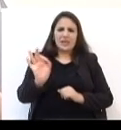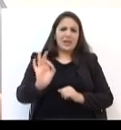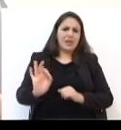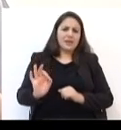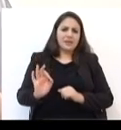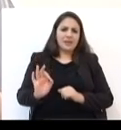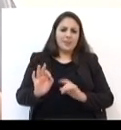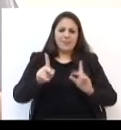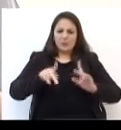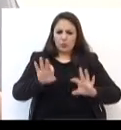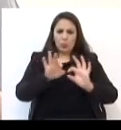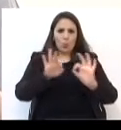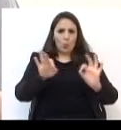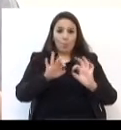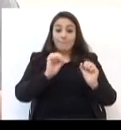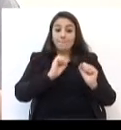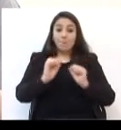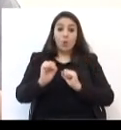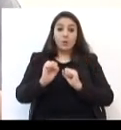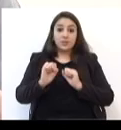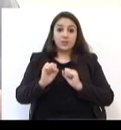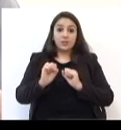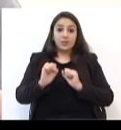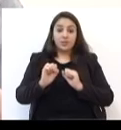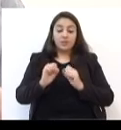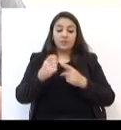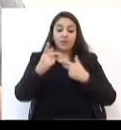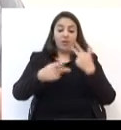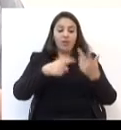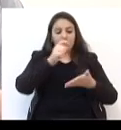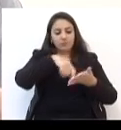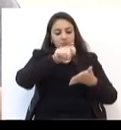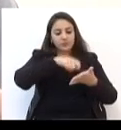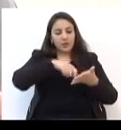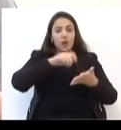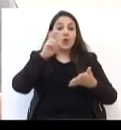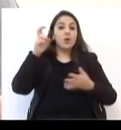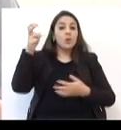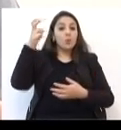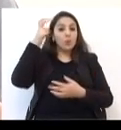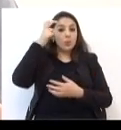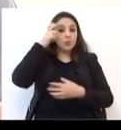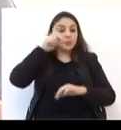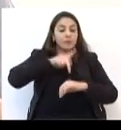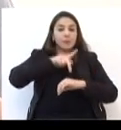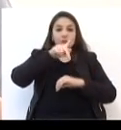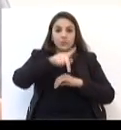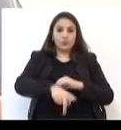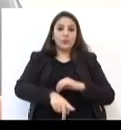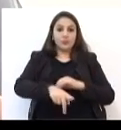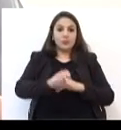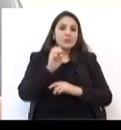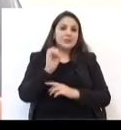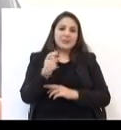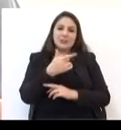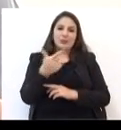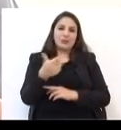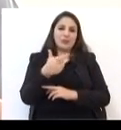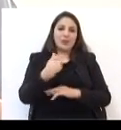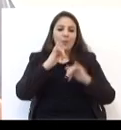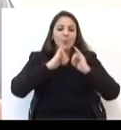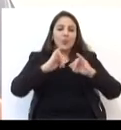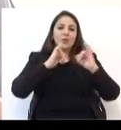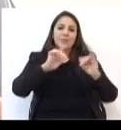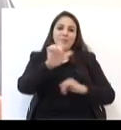Ninguém poderá escrever a história da cultura e a história de Passo Fundo sem o